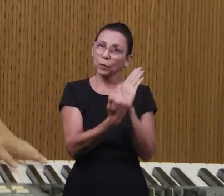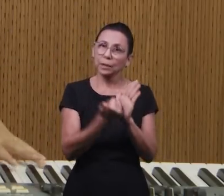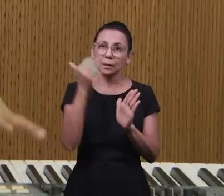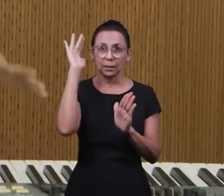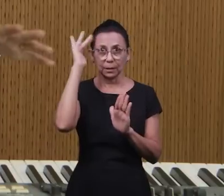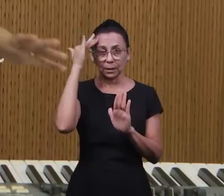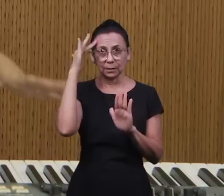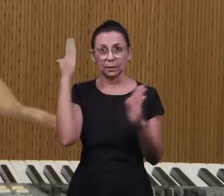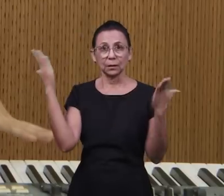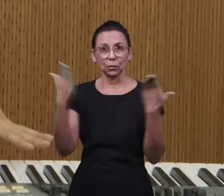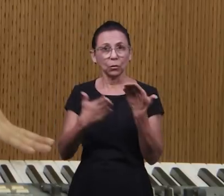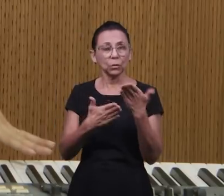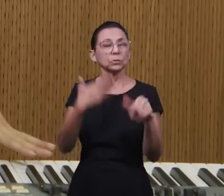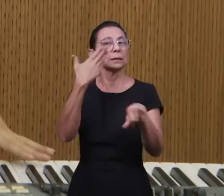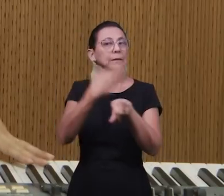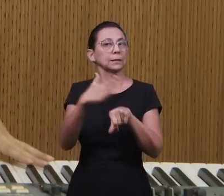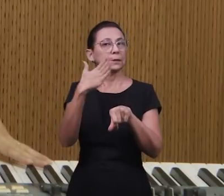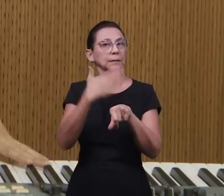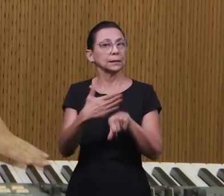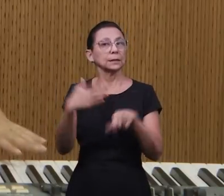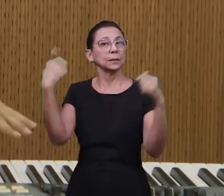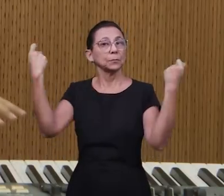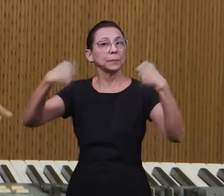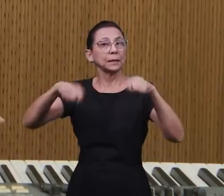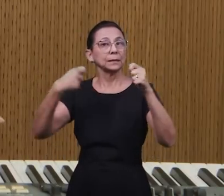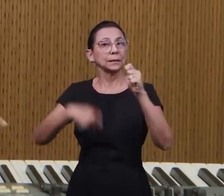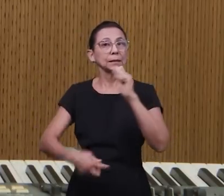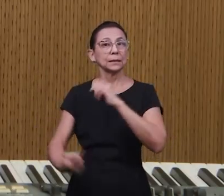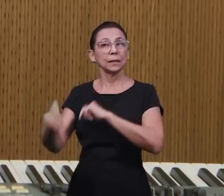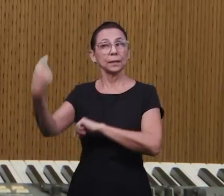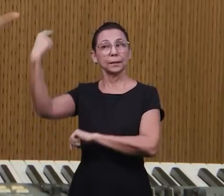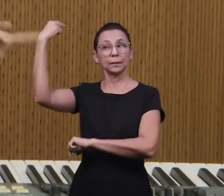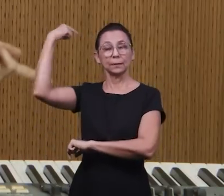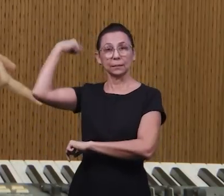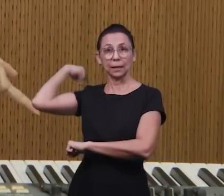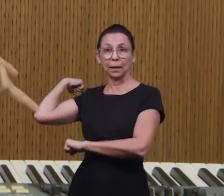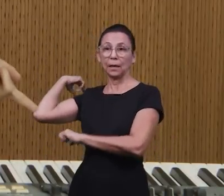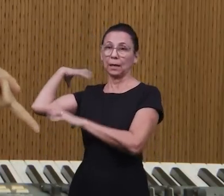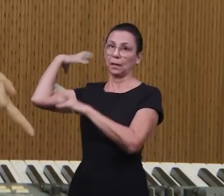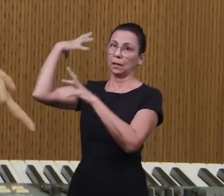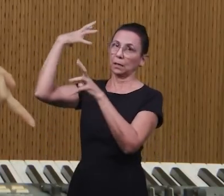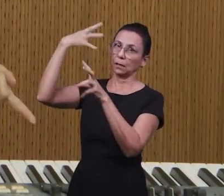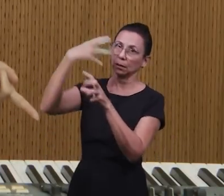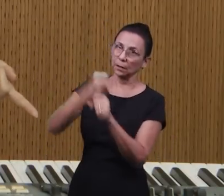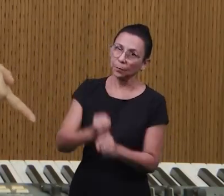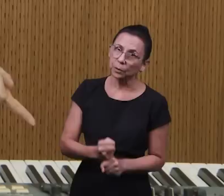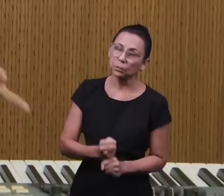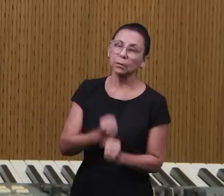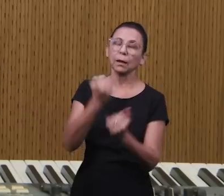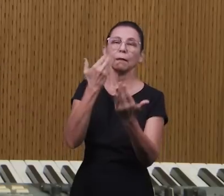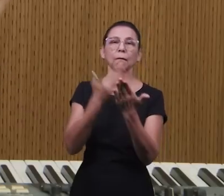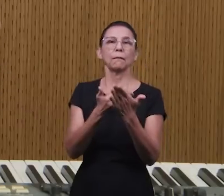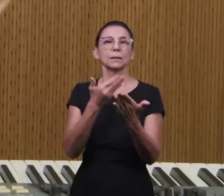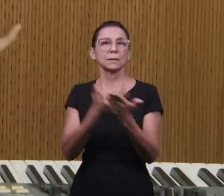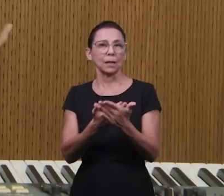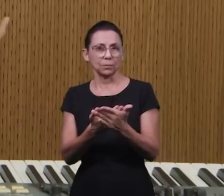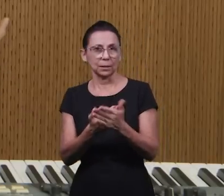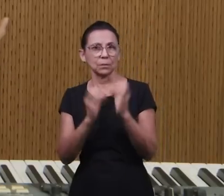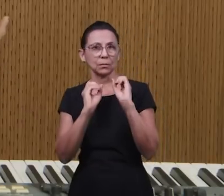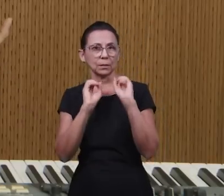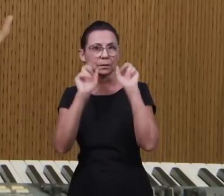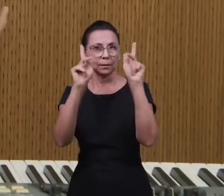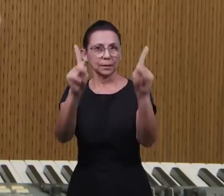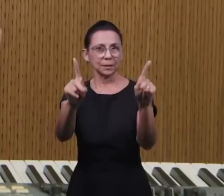falamos hoje, os exercícios que nós fizemos hoje, você precisa acompanhar todas as aulas que nós